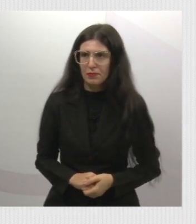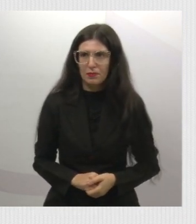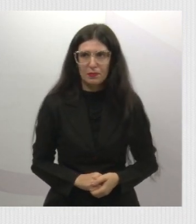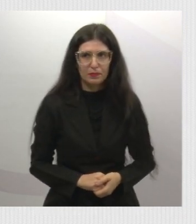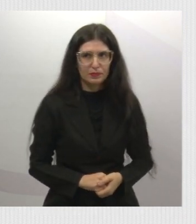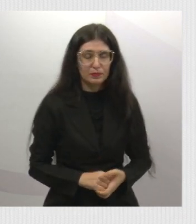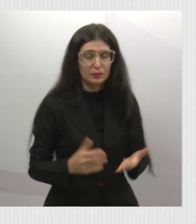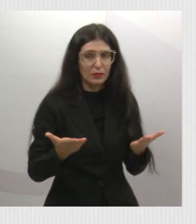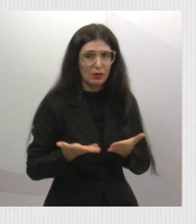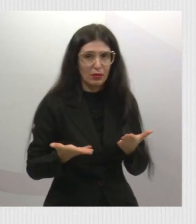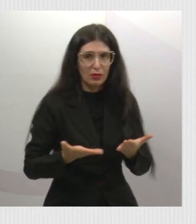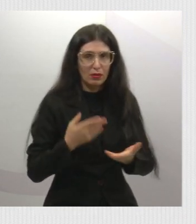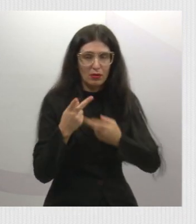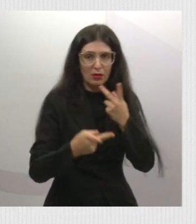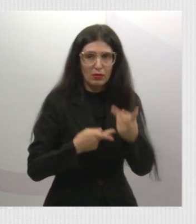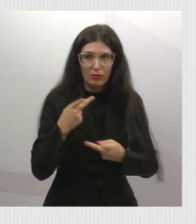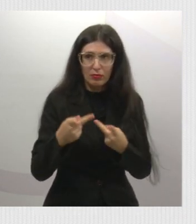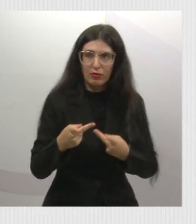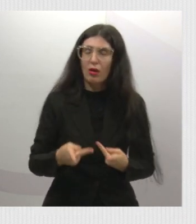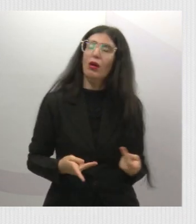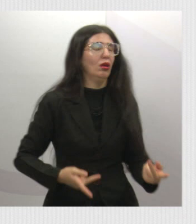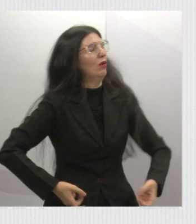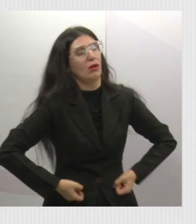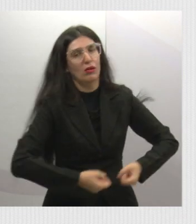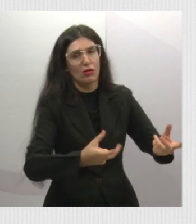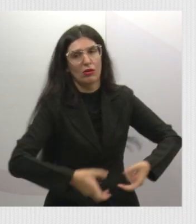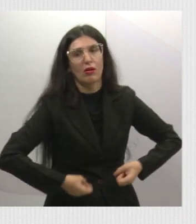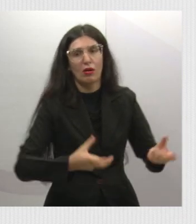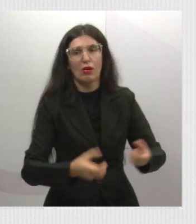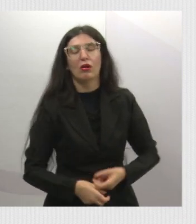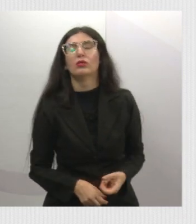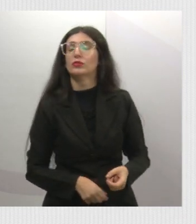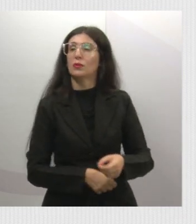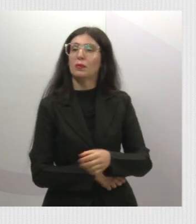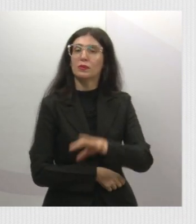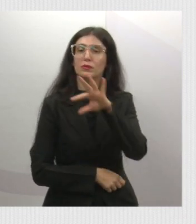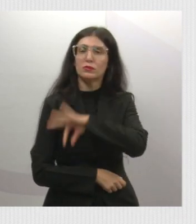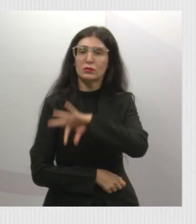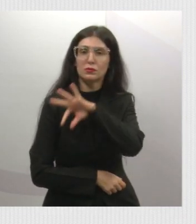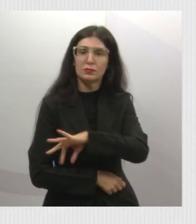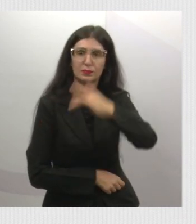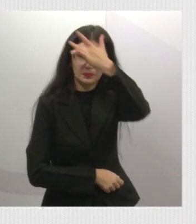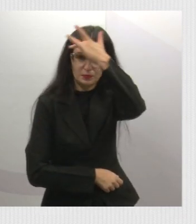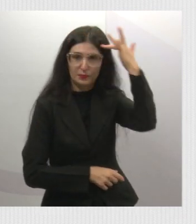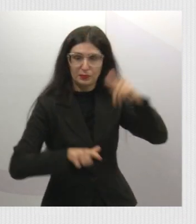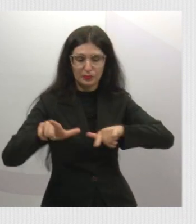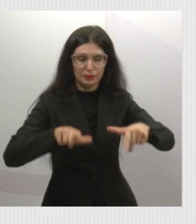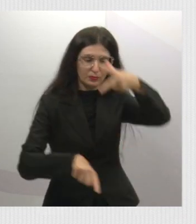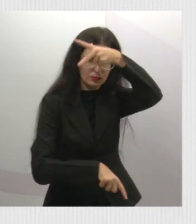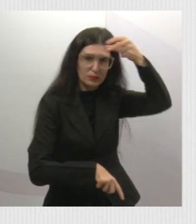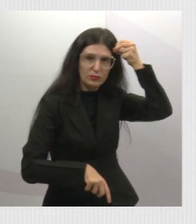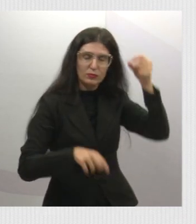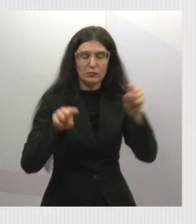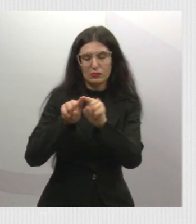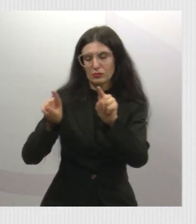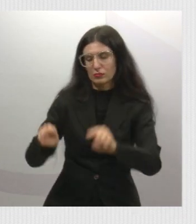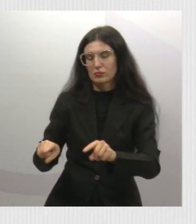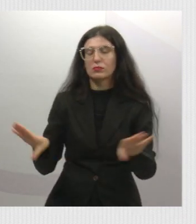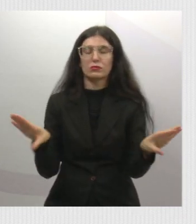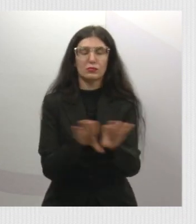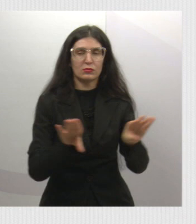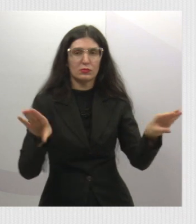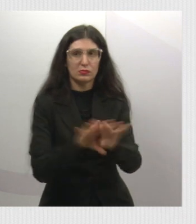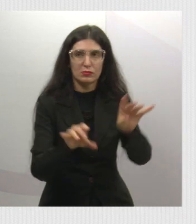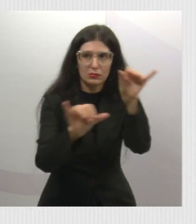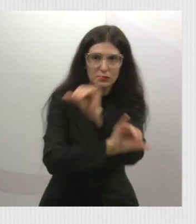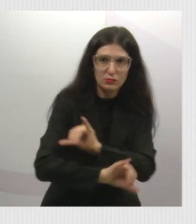Vamos falar agora sobre os gastos com pessoal e encargos. Também ressalto que